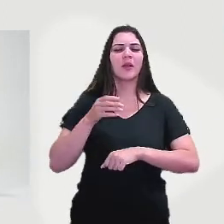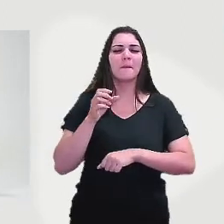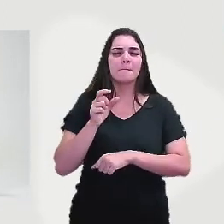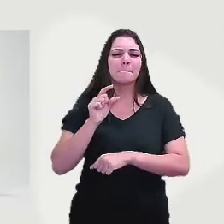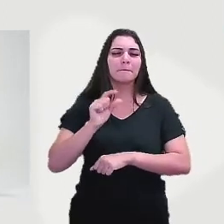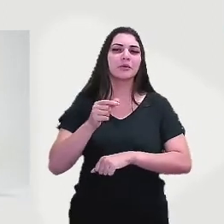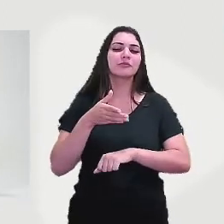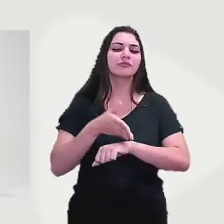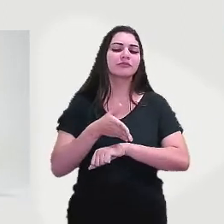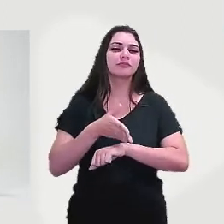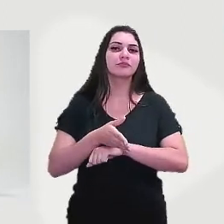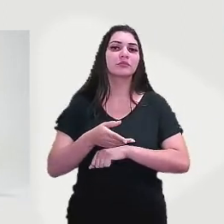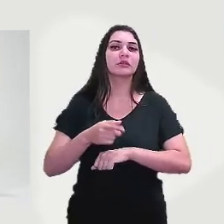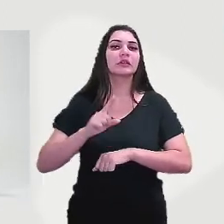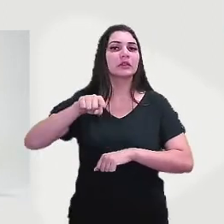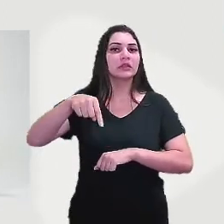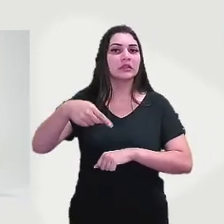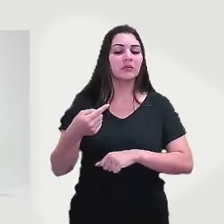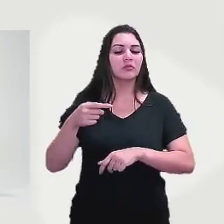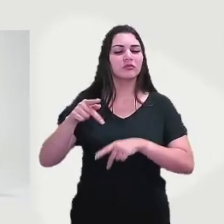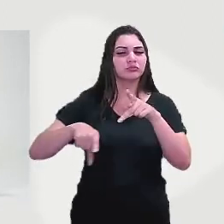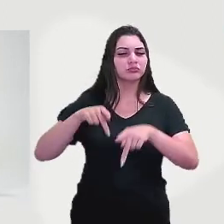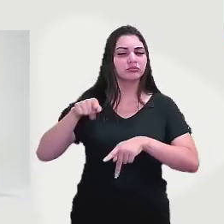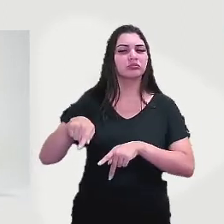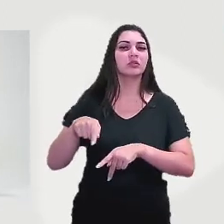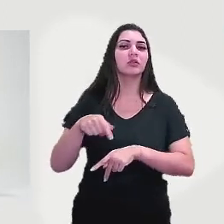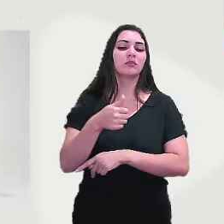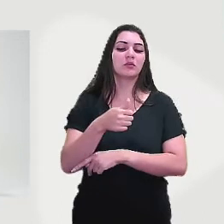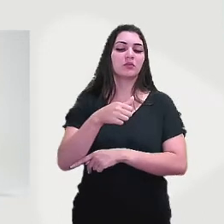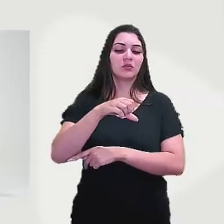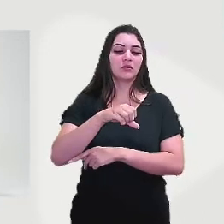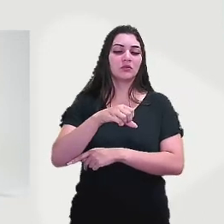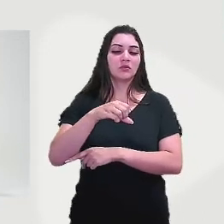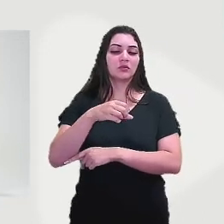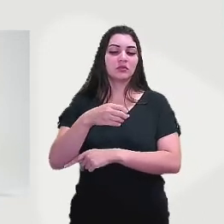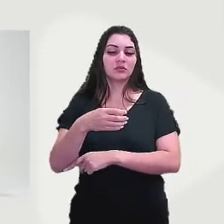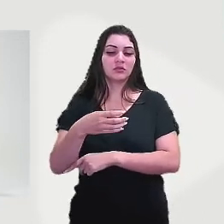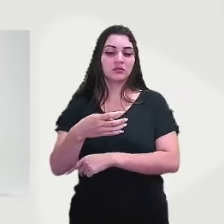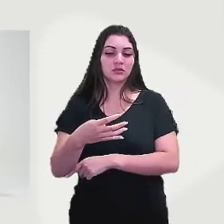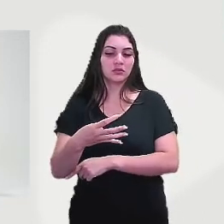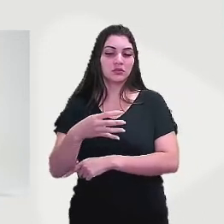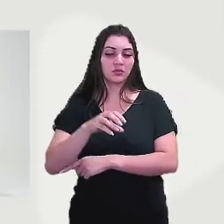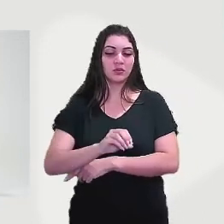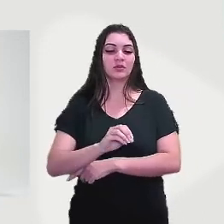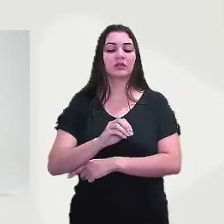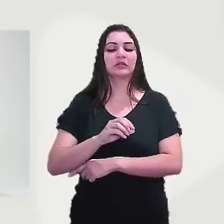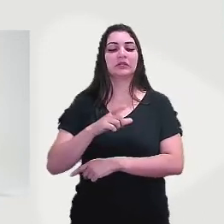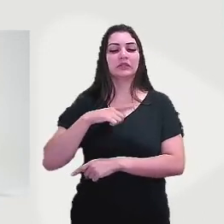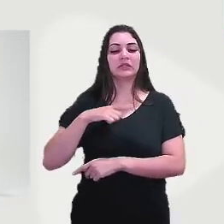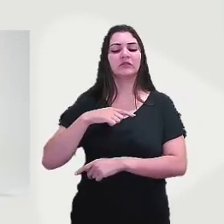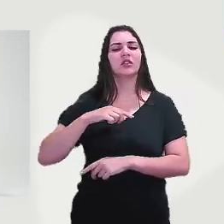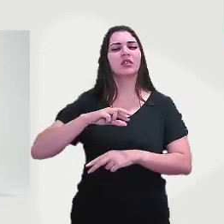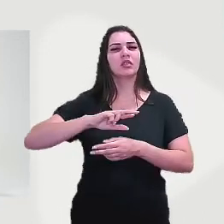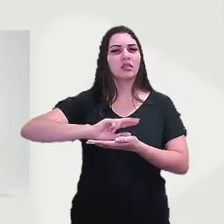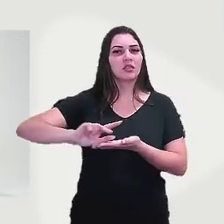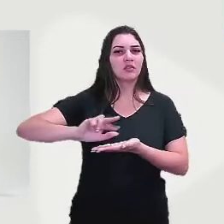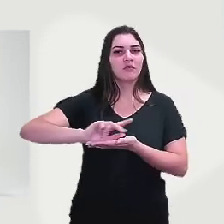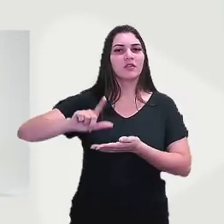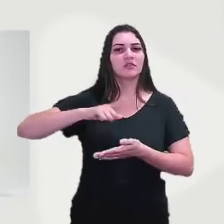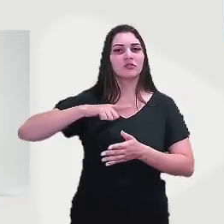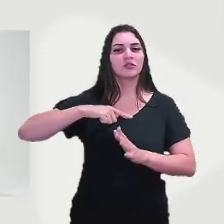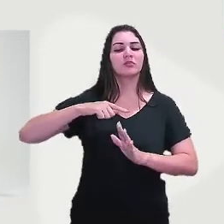acessível, mas tornou-se popular no final de 1950. Conseguimos avaliar até esse momento que vários meios de comunicações que eu já